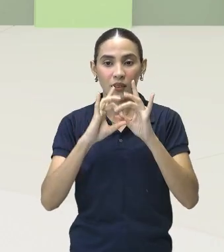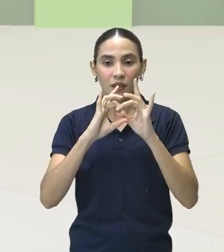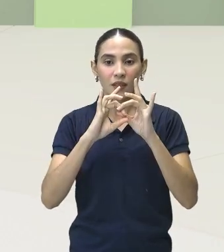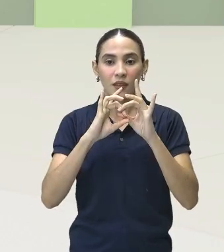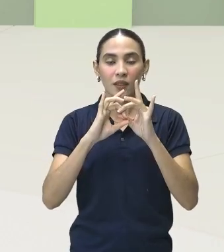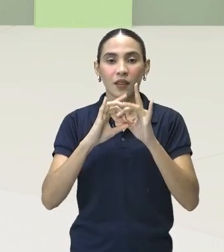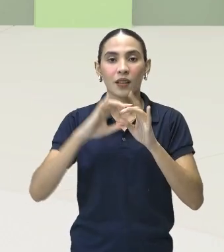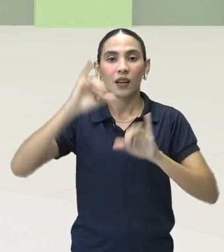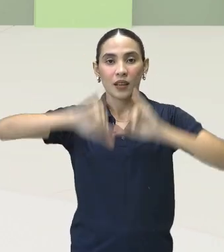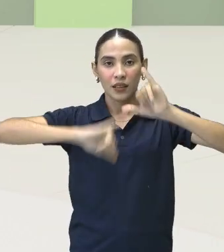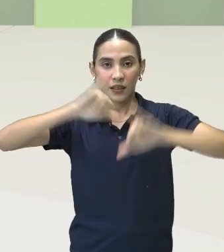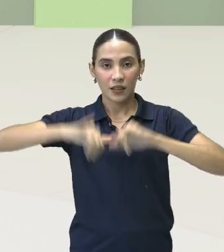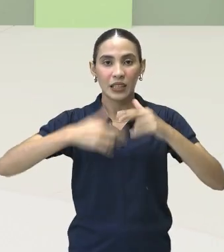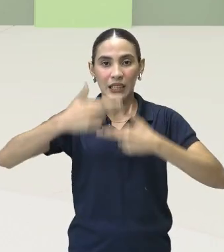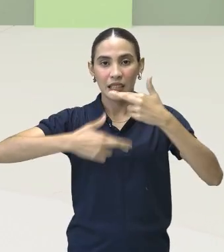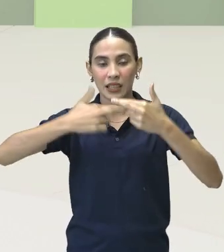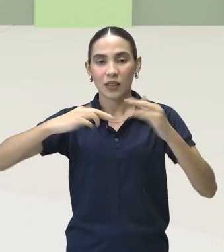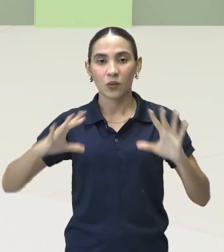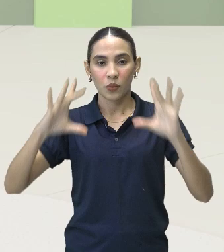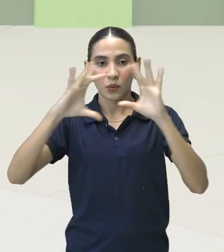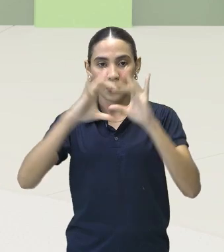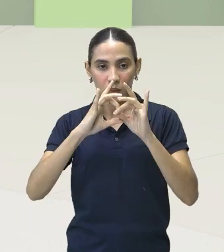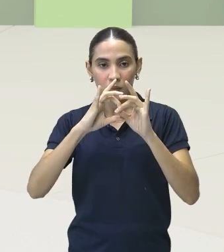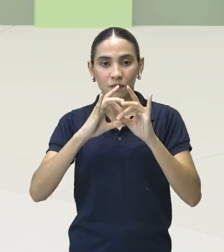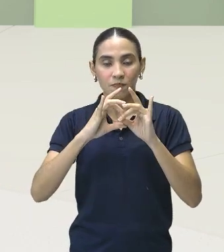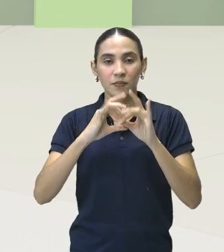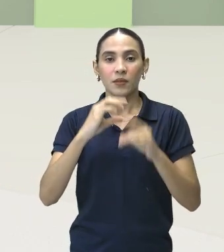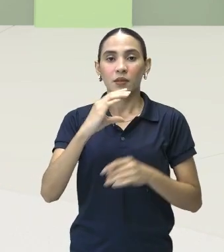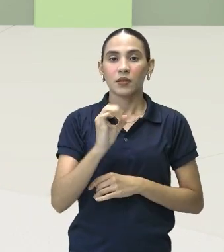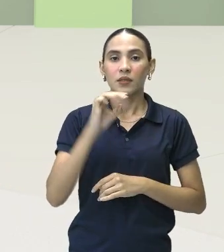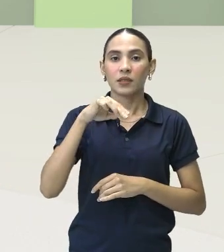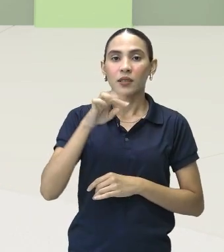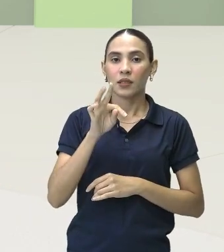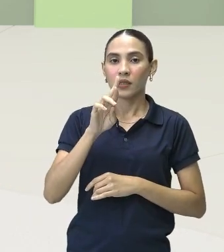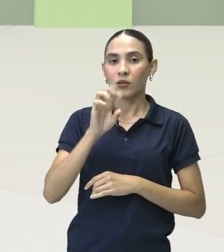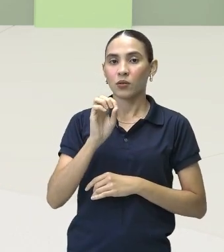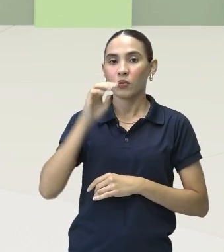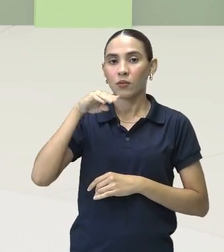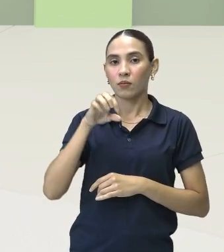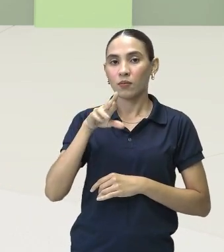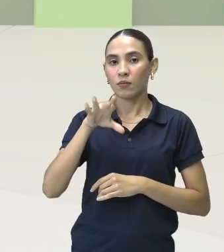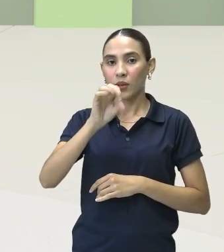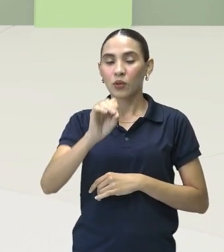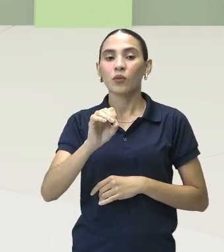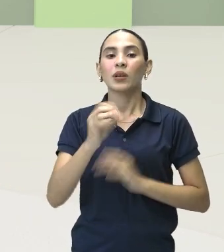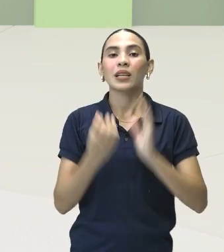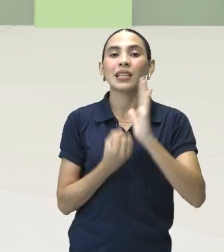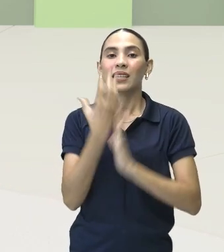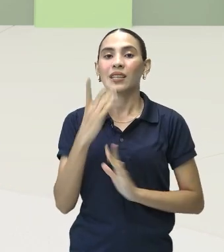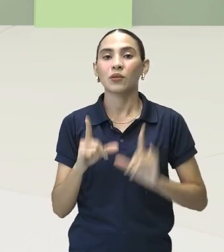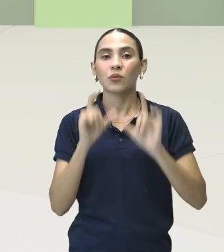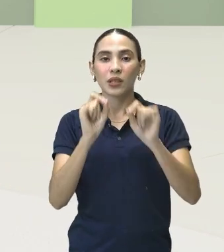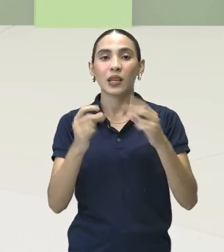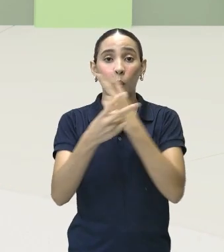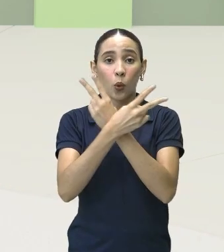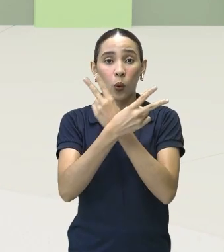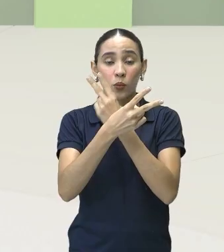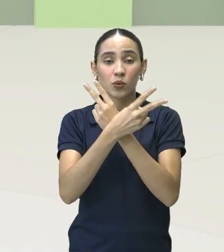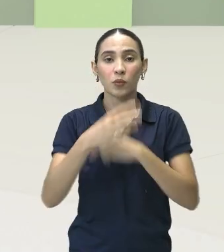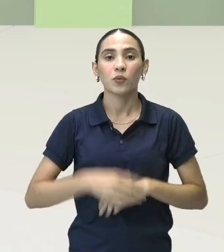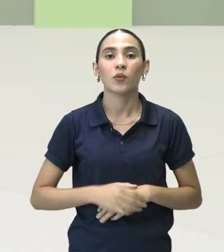associação química, ligados um ao outro pelo centrômero, né, formando o que nós chamamos de